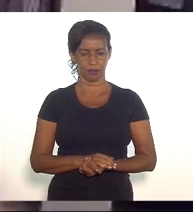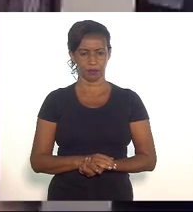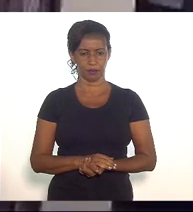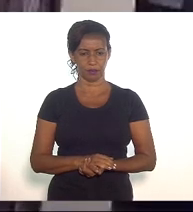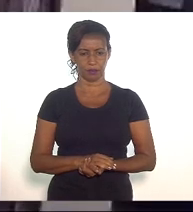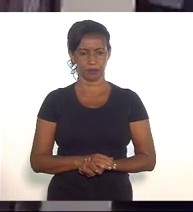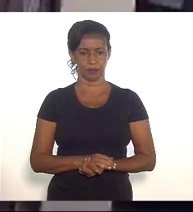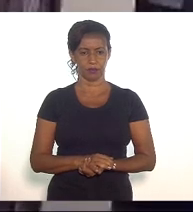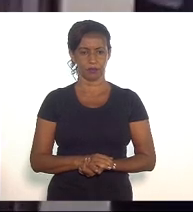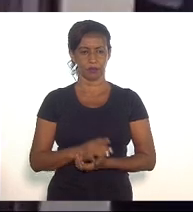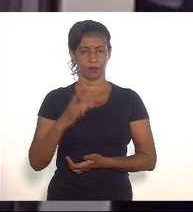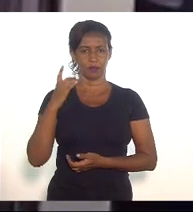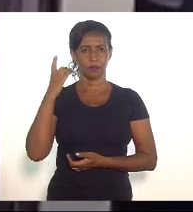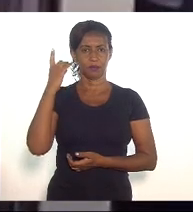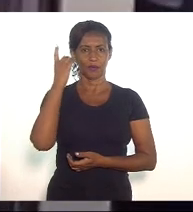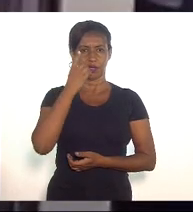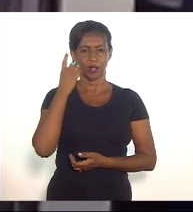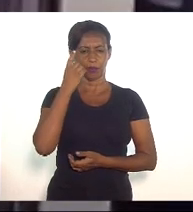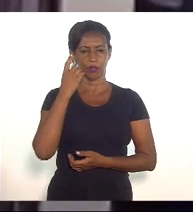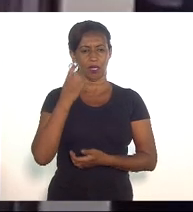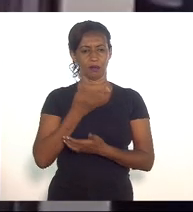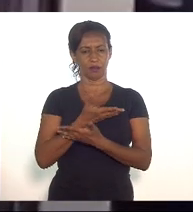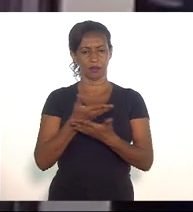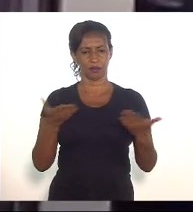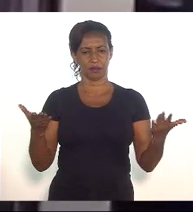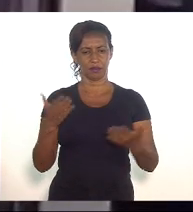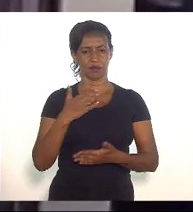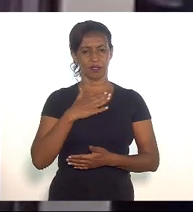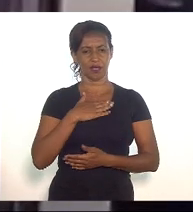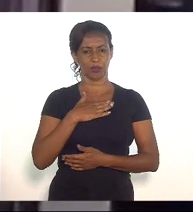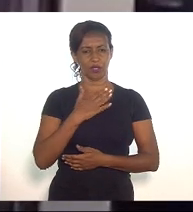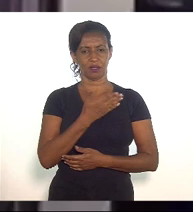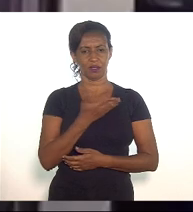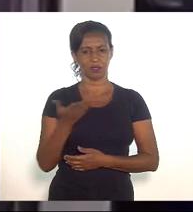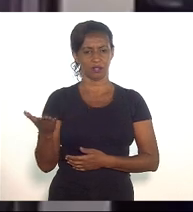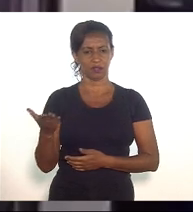saudar Vossa Excelência, né? Realmente